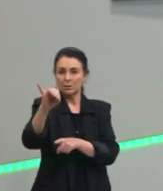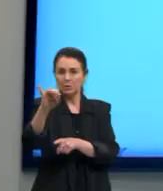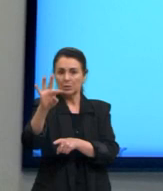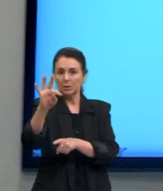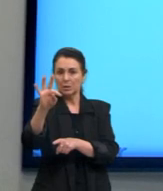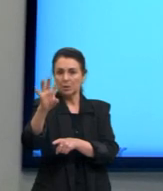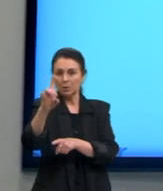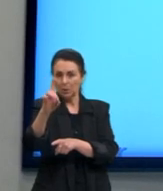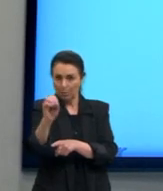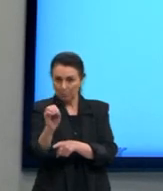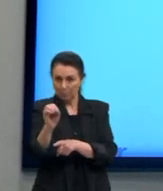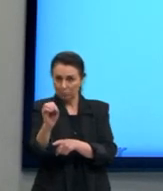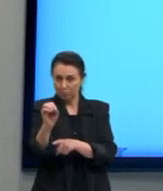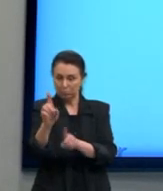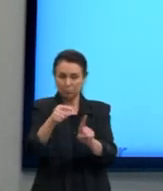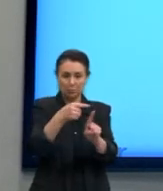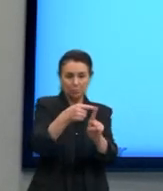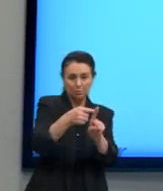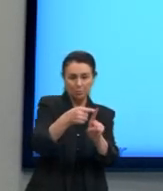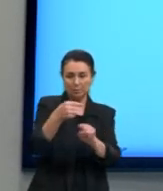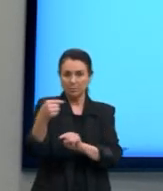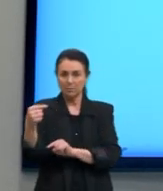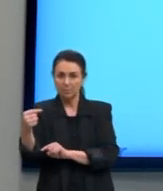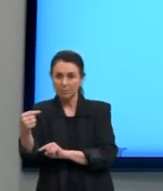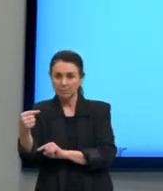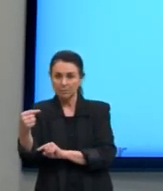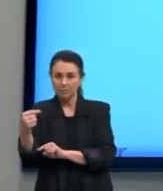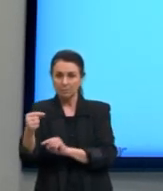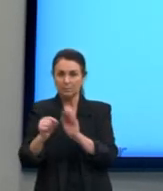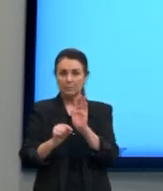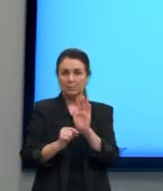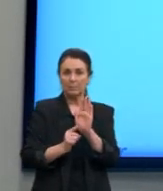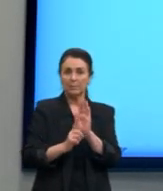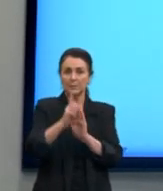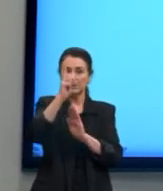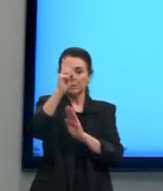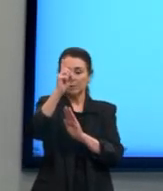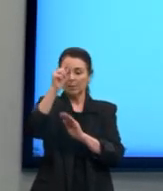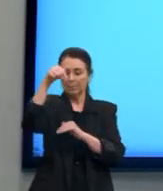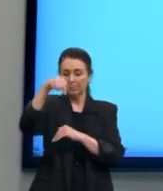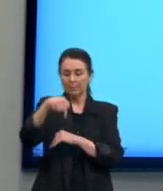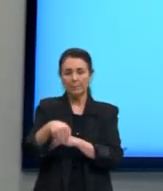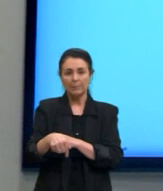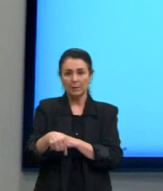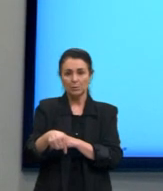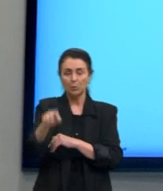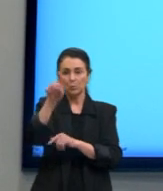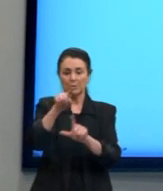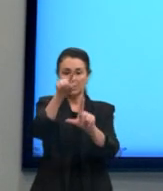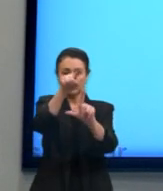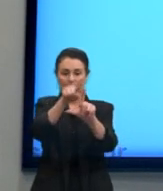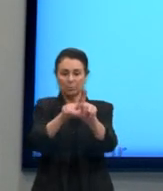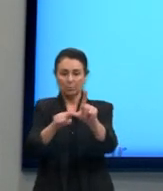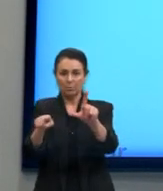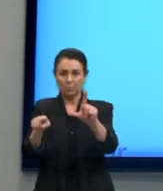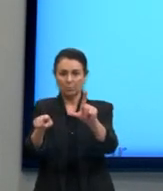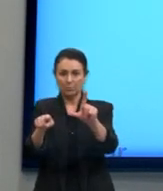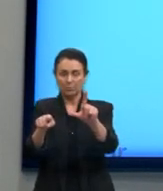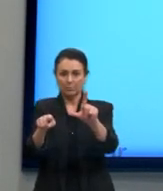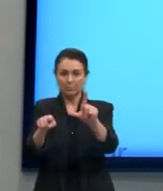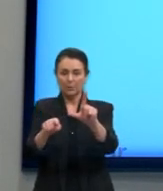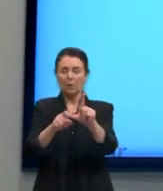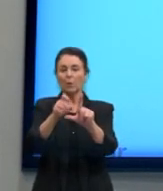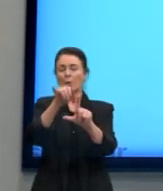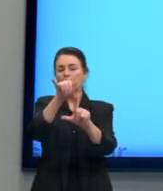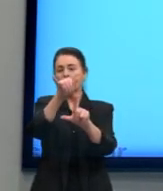ou negativo Ah tá para cima ou para baixo no plano cartesiano né daí a gente pode pensar ao